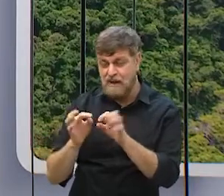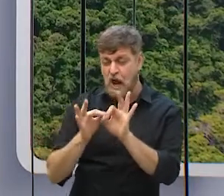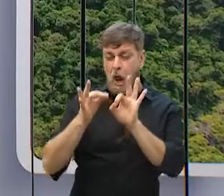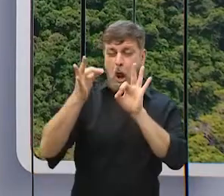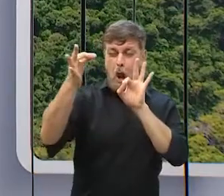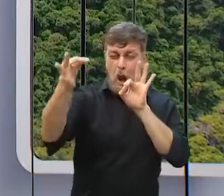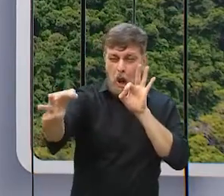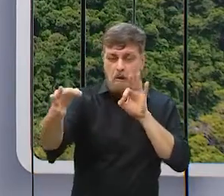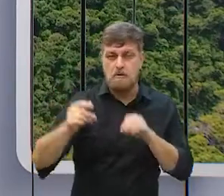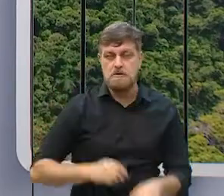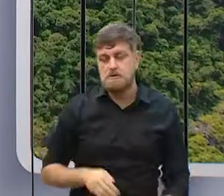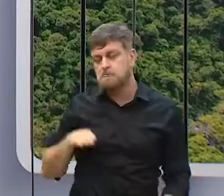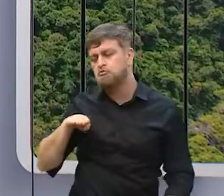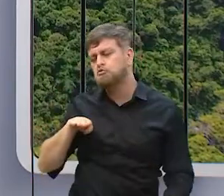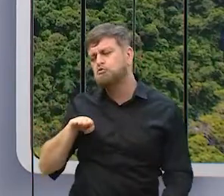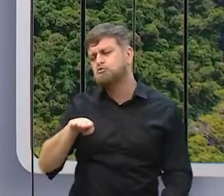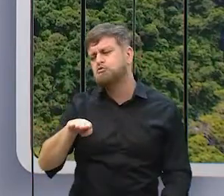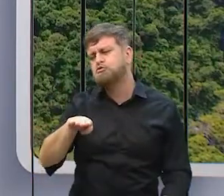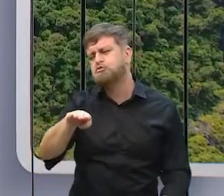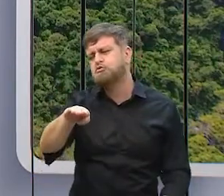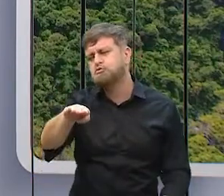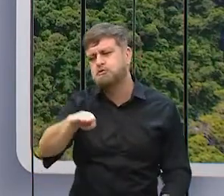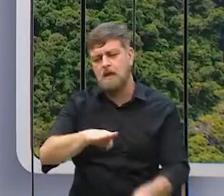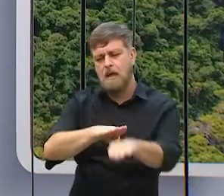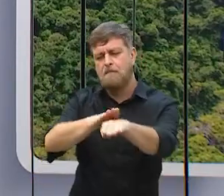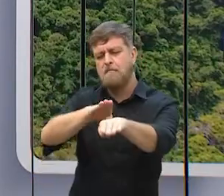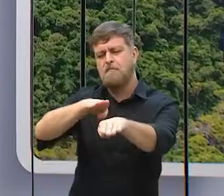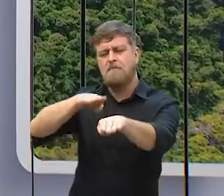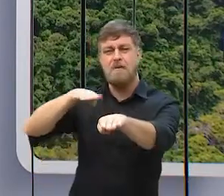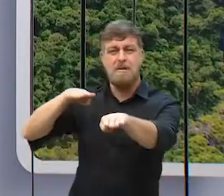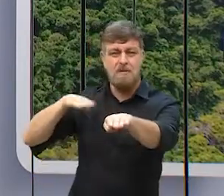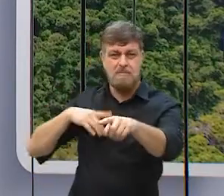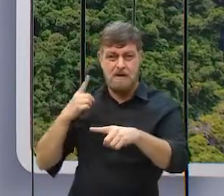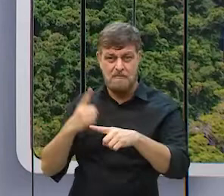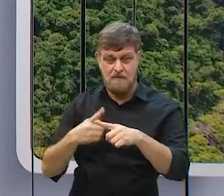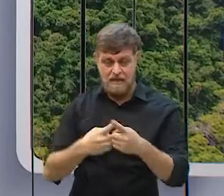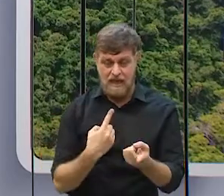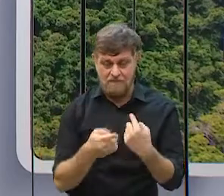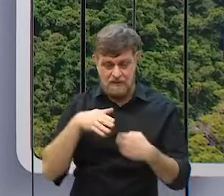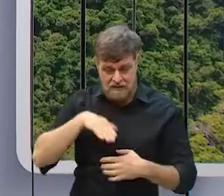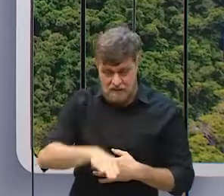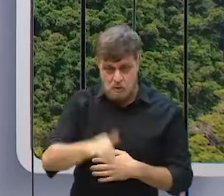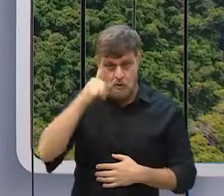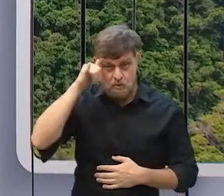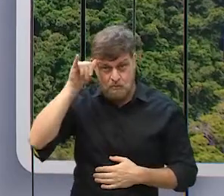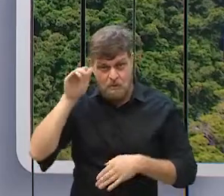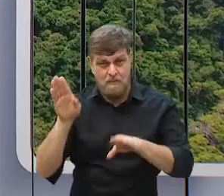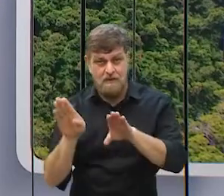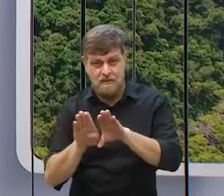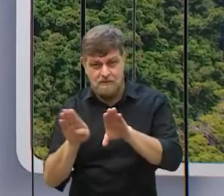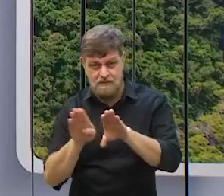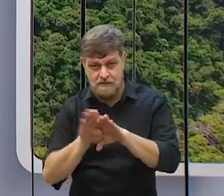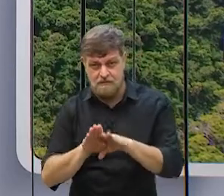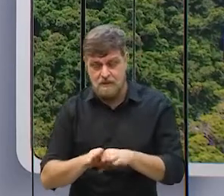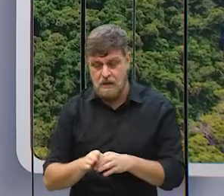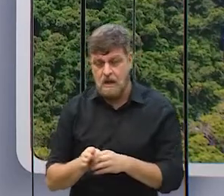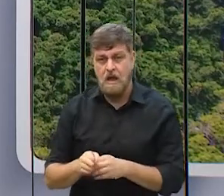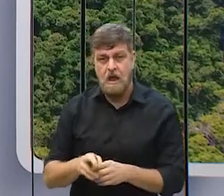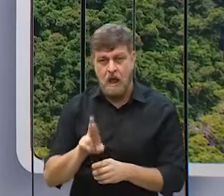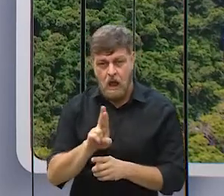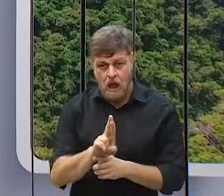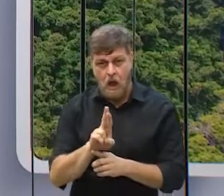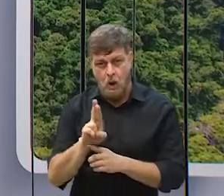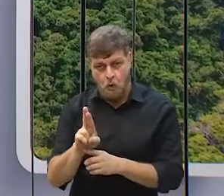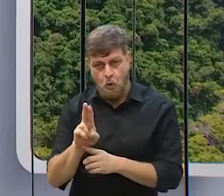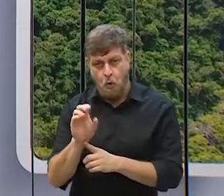depois de andar vários quilômetros, congestionando, porque a rodovia, tanto a John Boy Dunlop quanto a Rui Rodrigues, coleta